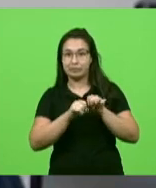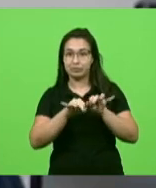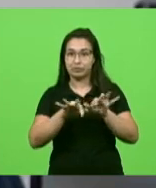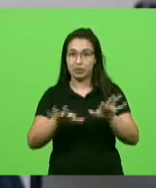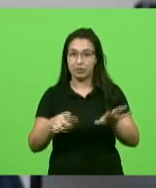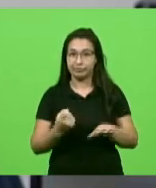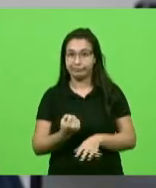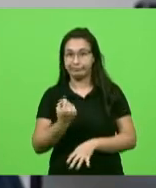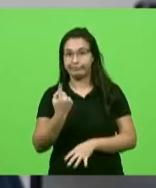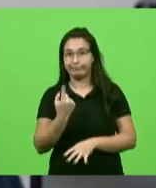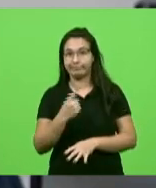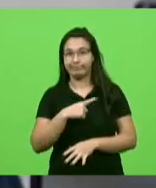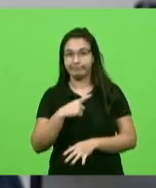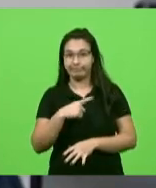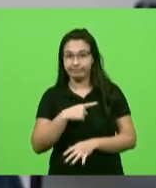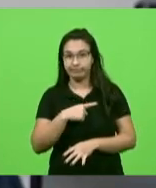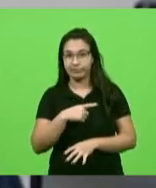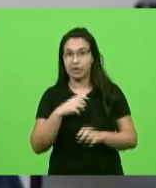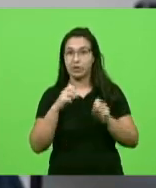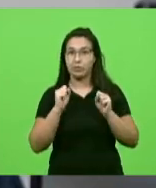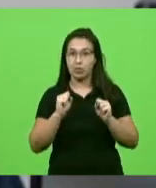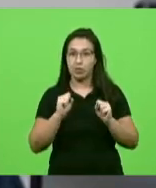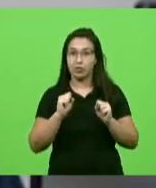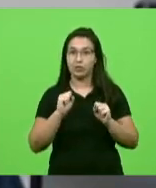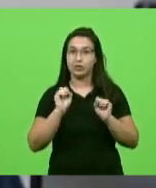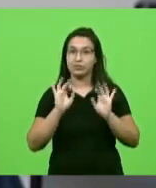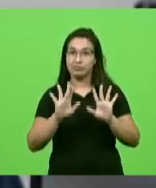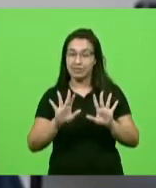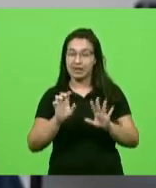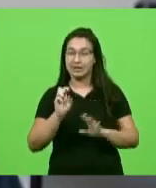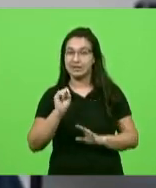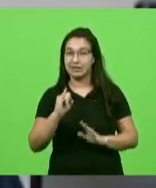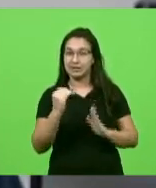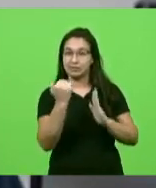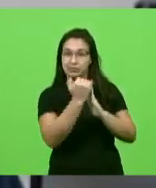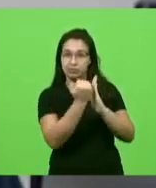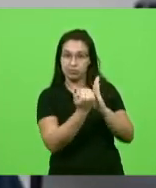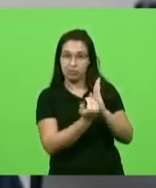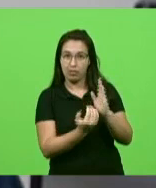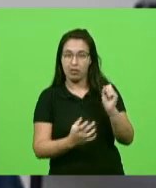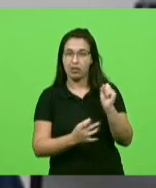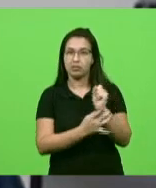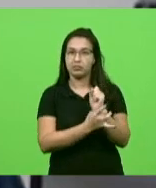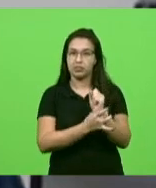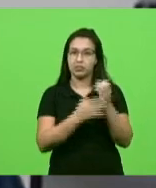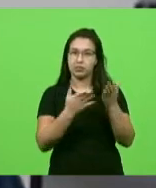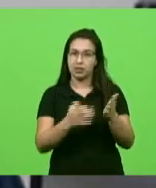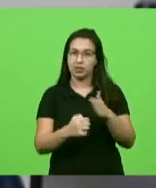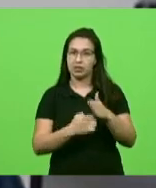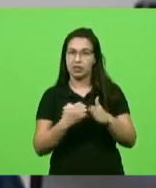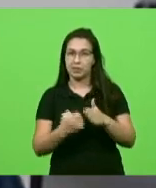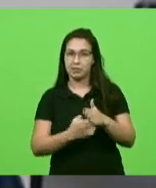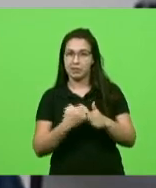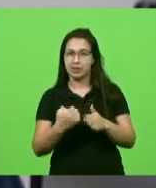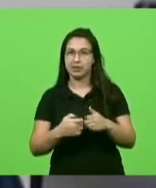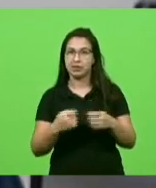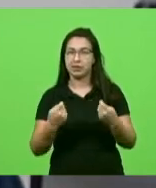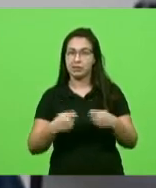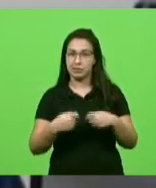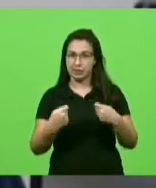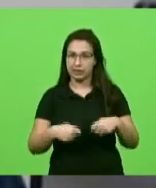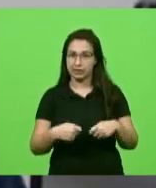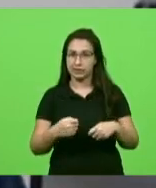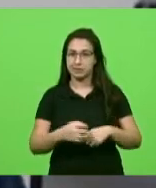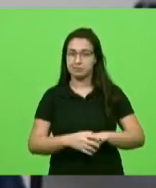desde que os pagamentos de ser Cá Sem de uma série de garantias com a solidez da empresa e se possível por colocar um garante no